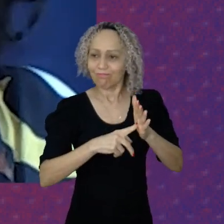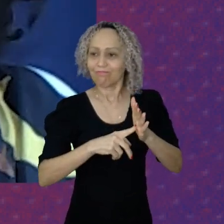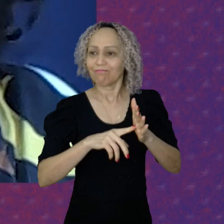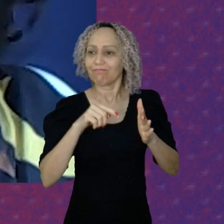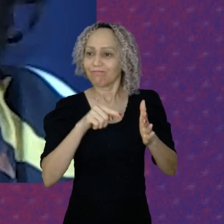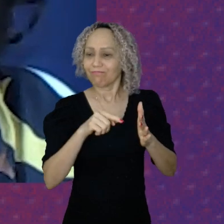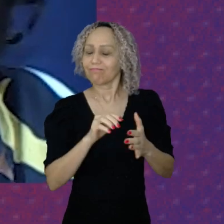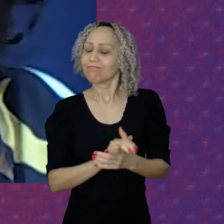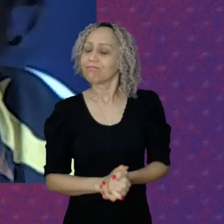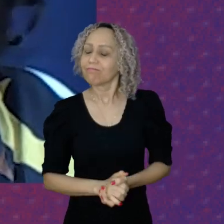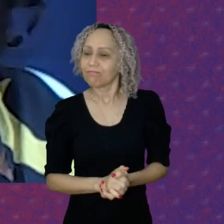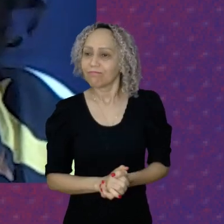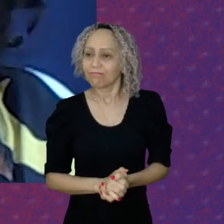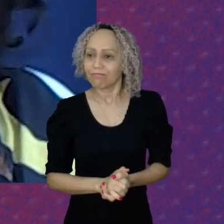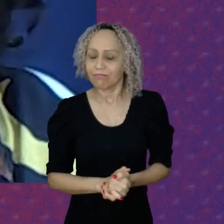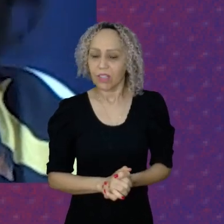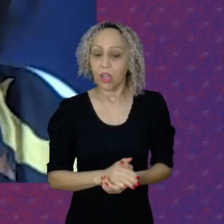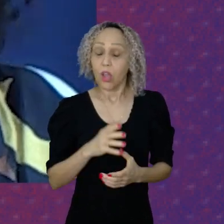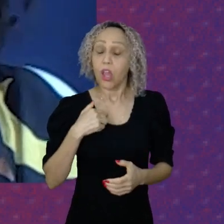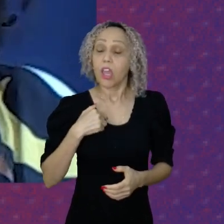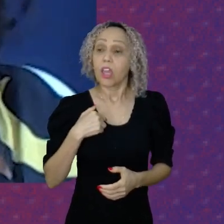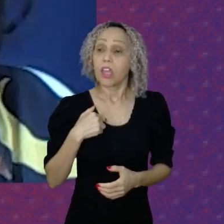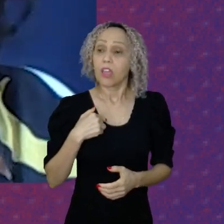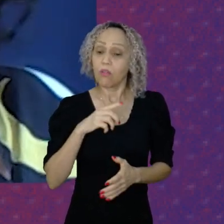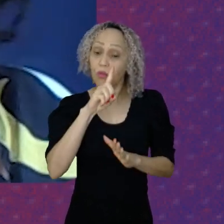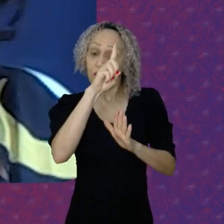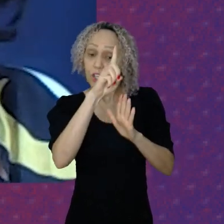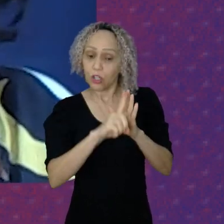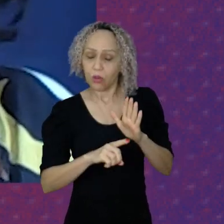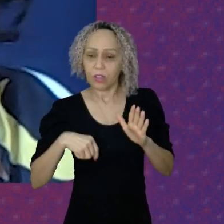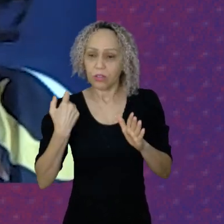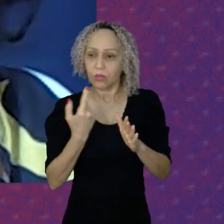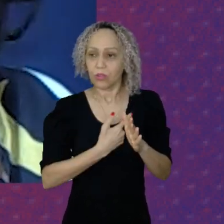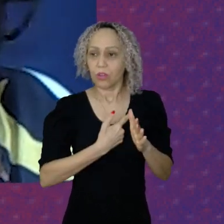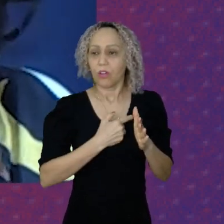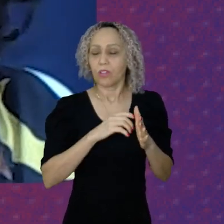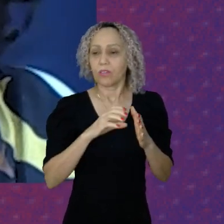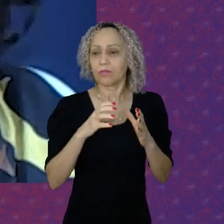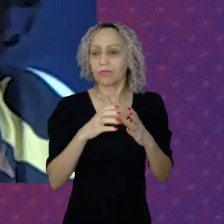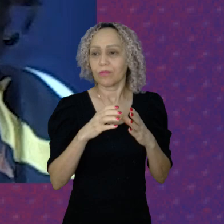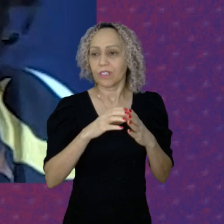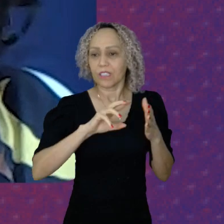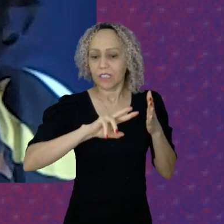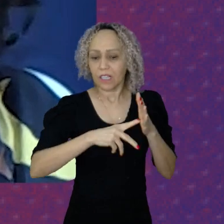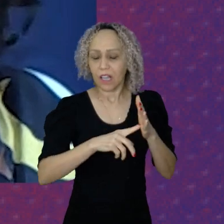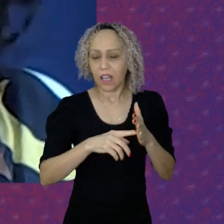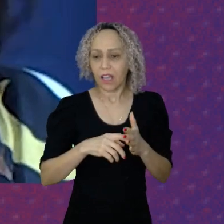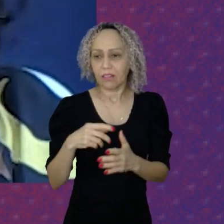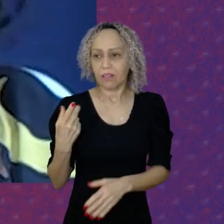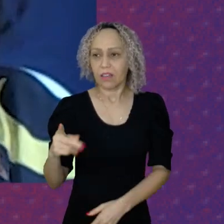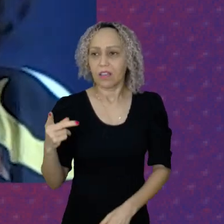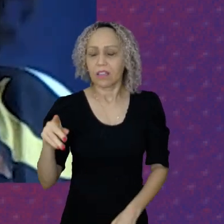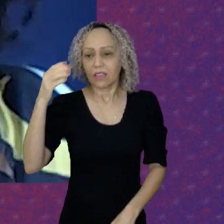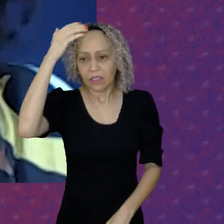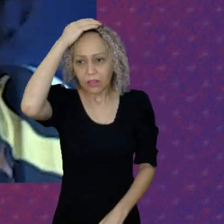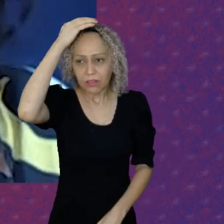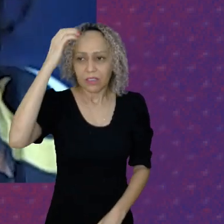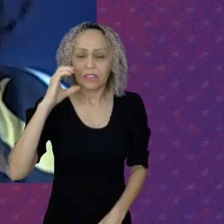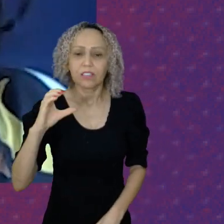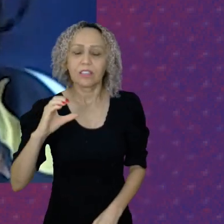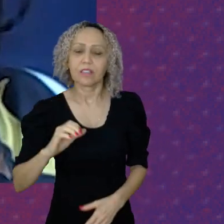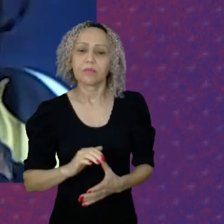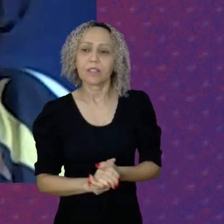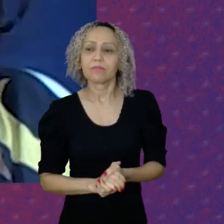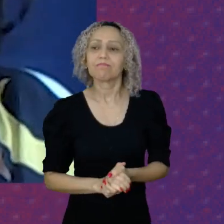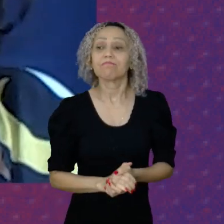origem, né? Fui da direção do nosso sindicato aqui em Curitiba e a partir, né,